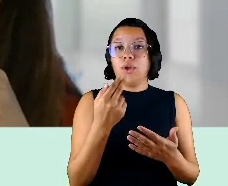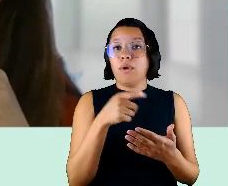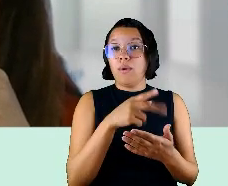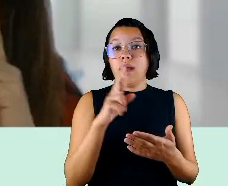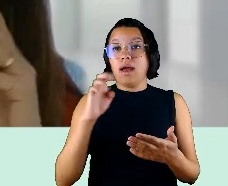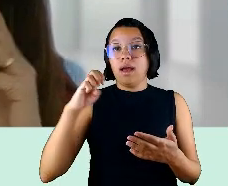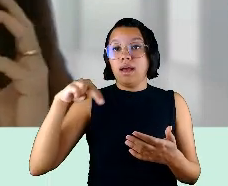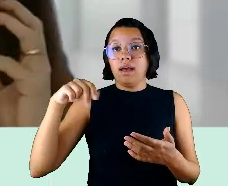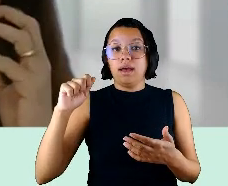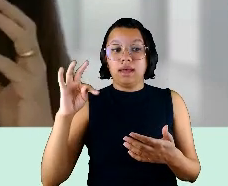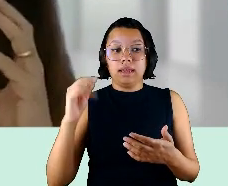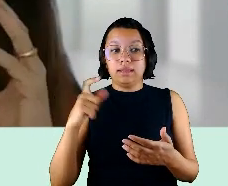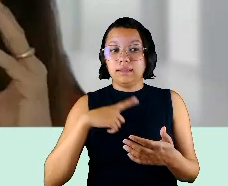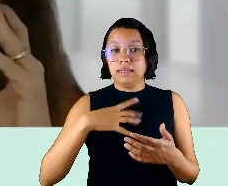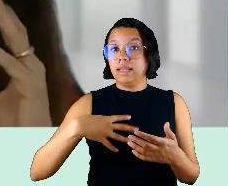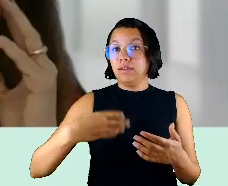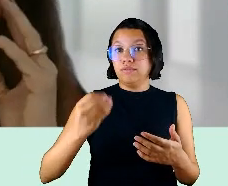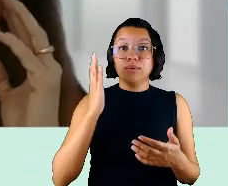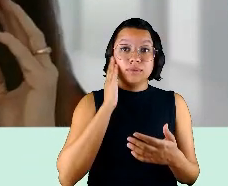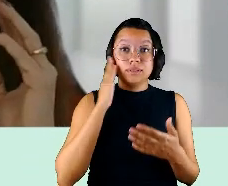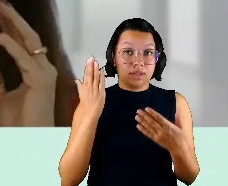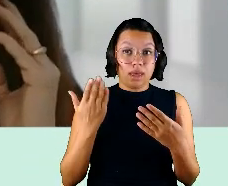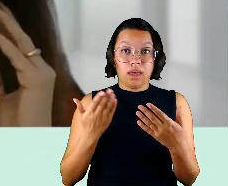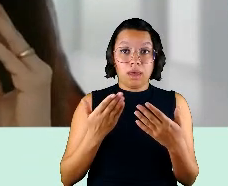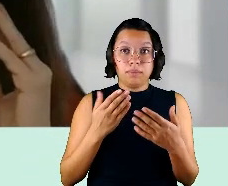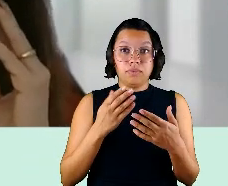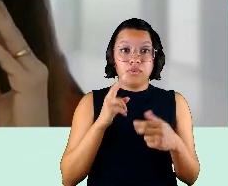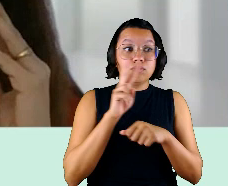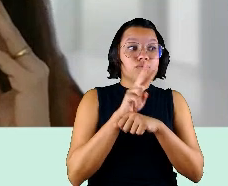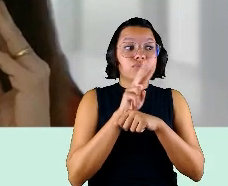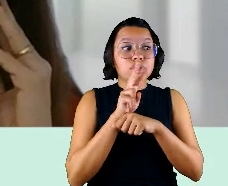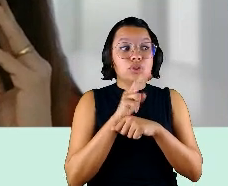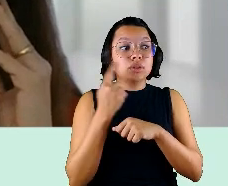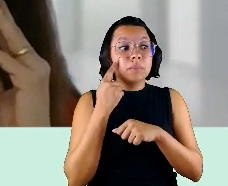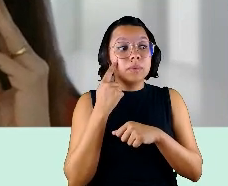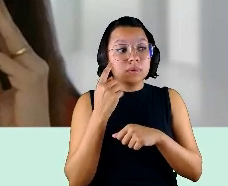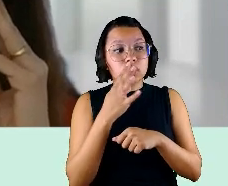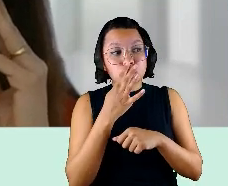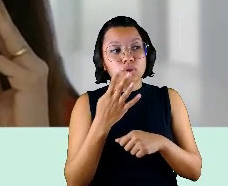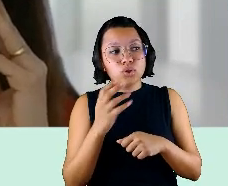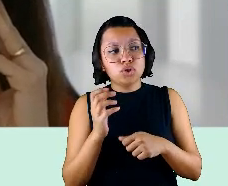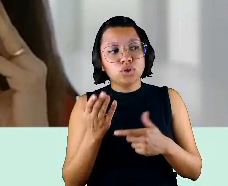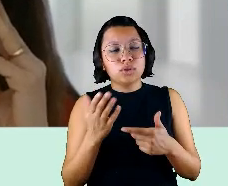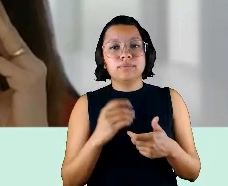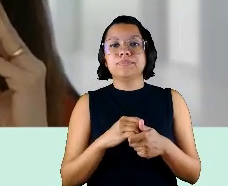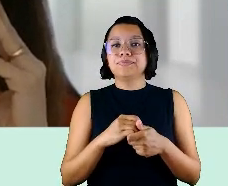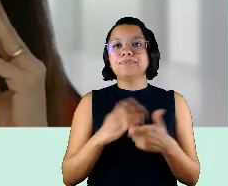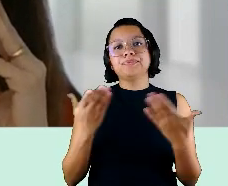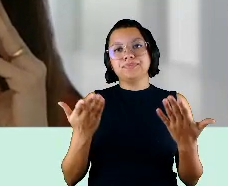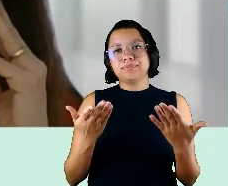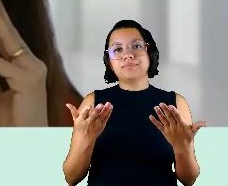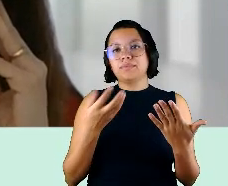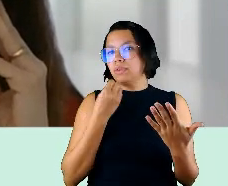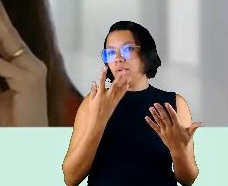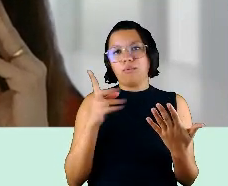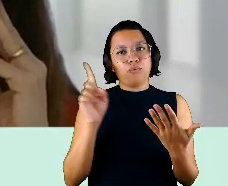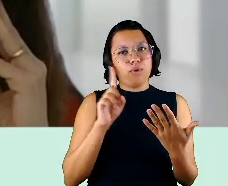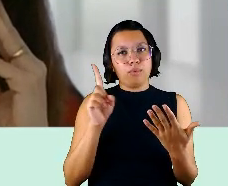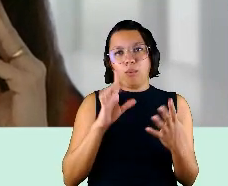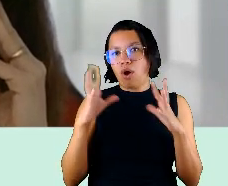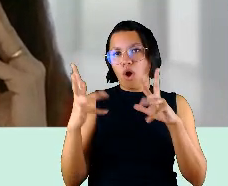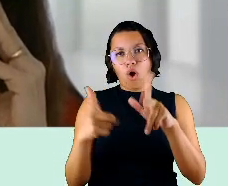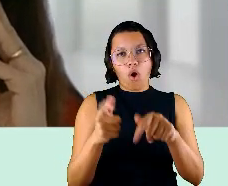sabe disso, né? Ela fica vigiando, né, para ver se está assistindo a aula mesmo. Então, não foi bom para